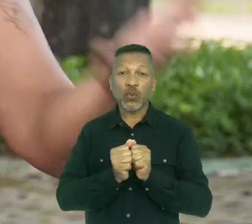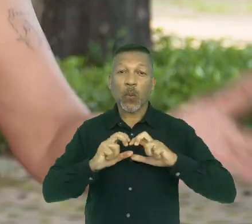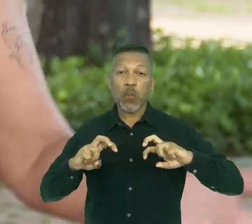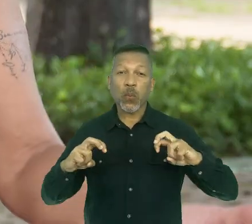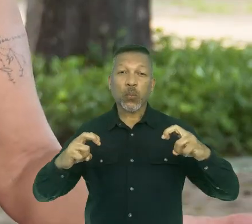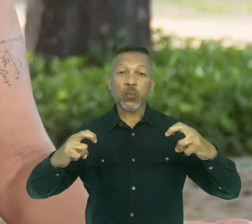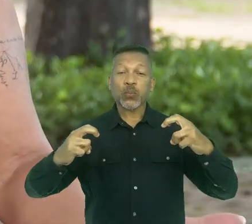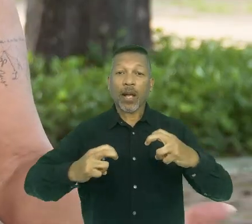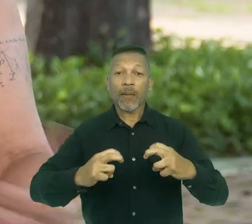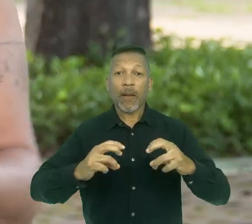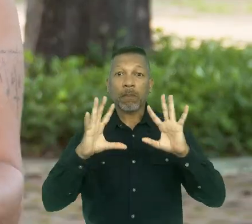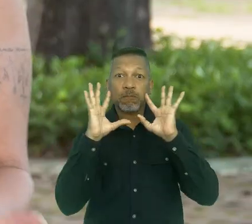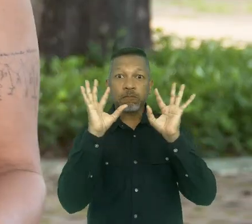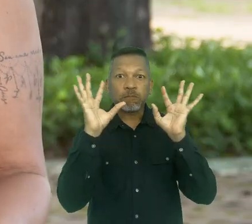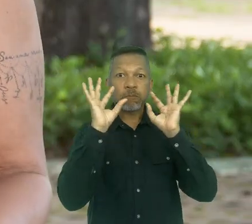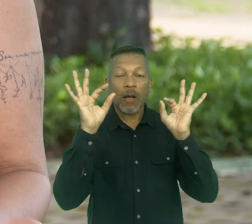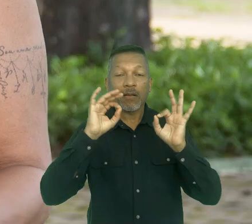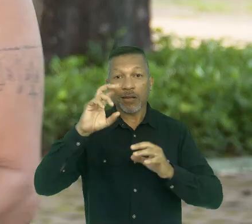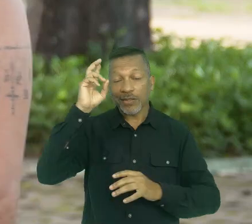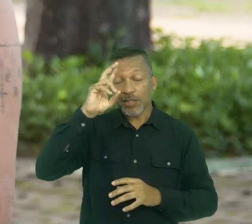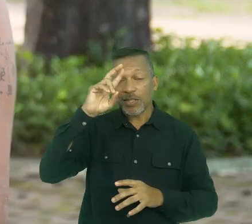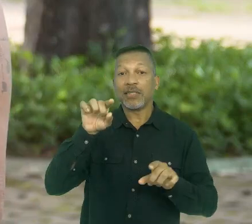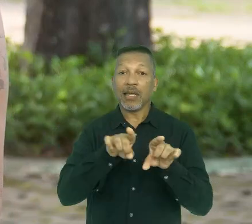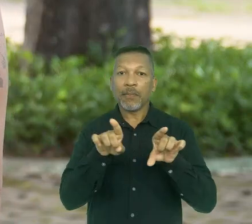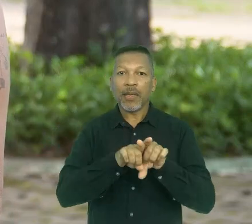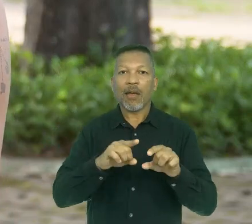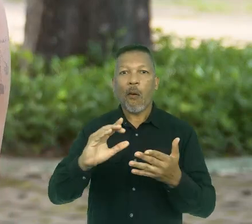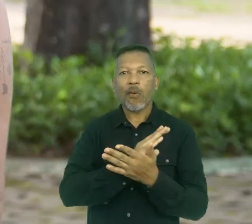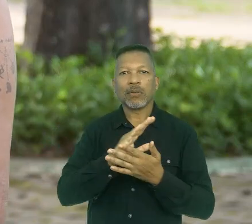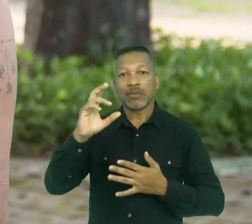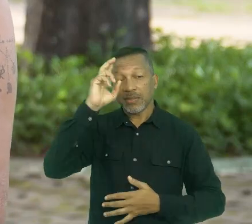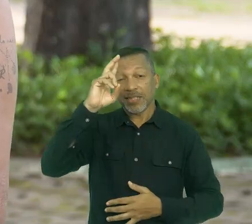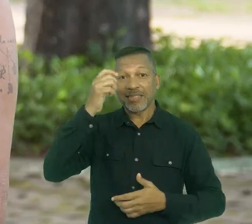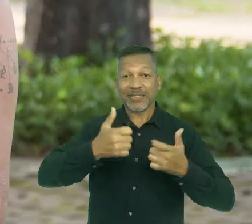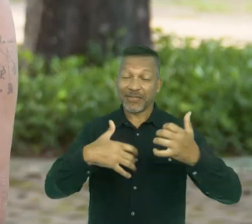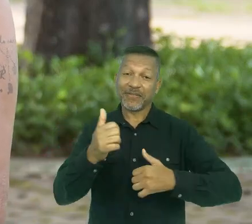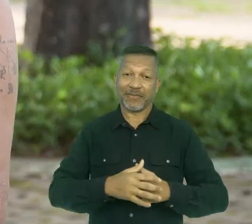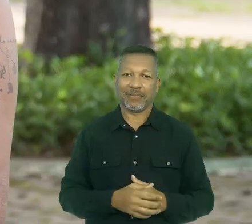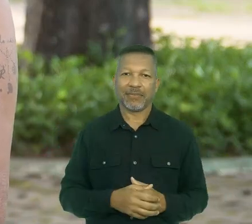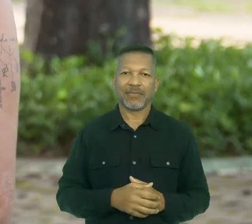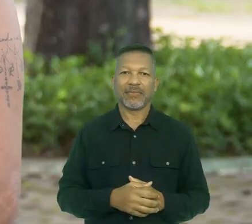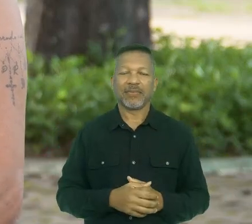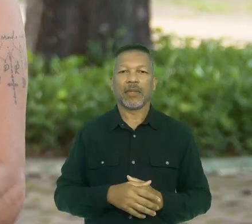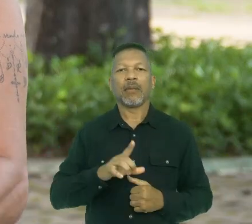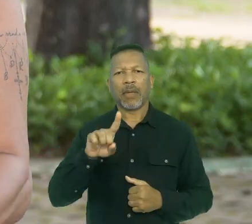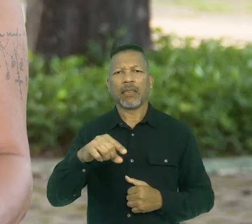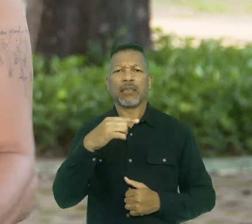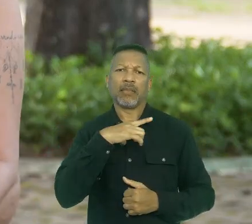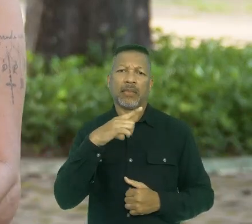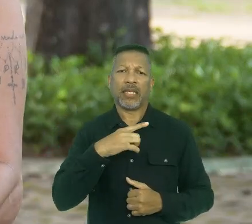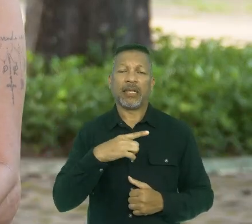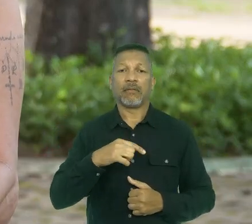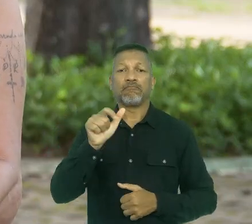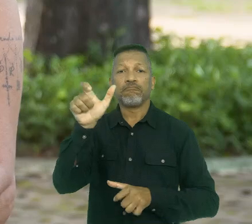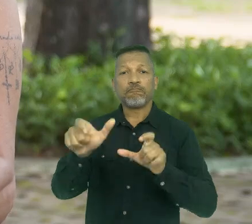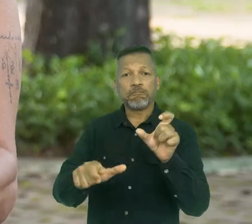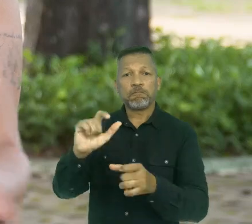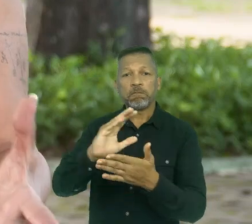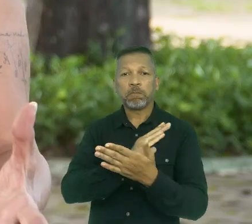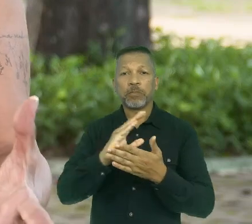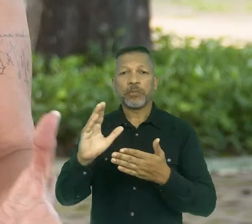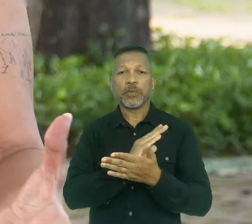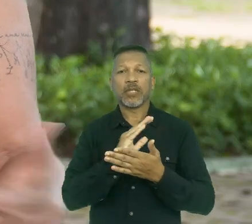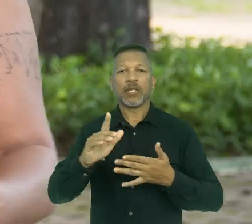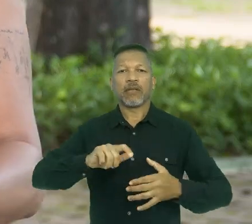reúnem para ouvir histórias e para contar. Então, Existem aquelas pessoas que ficam lá na